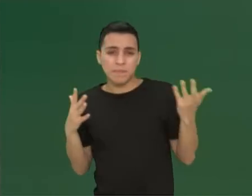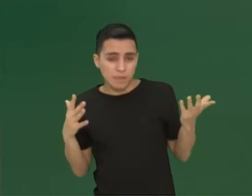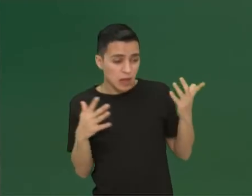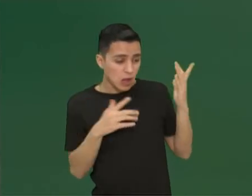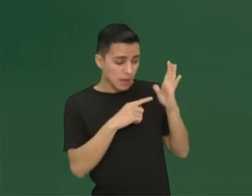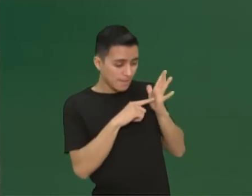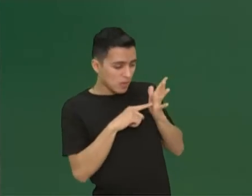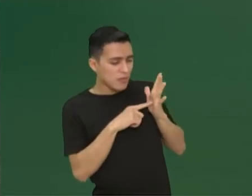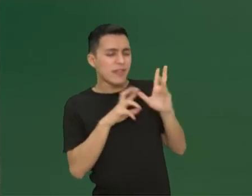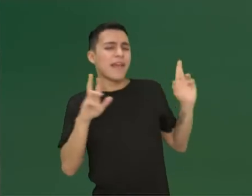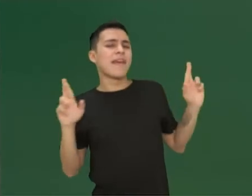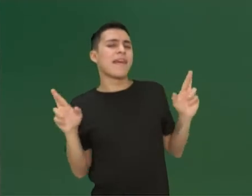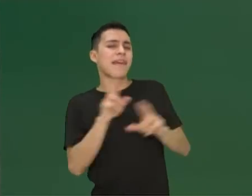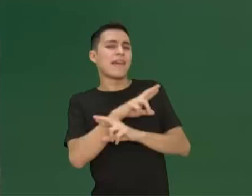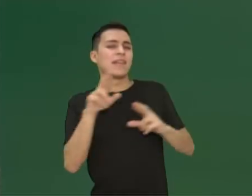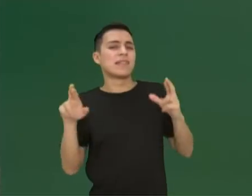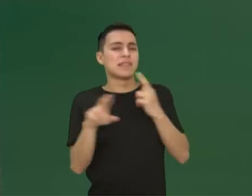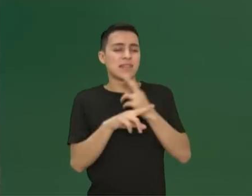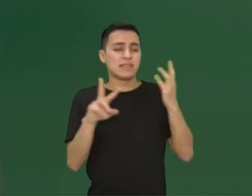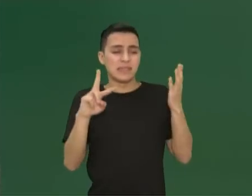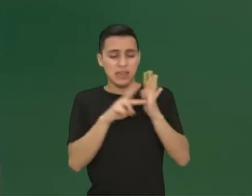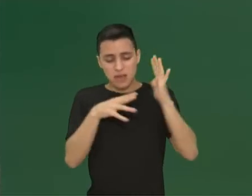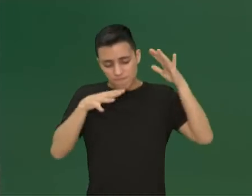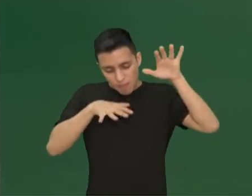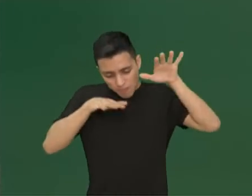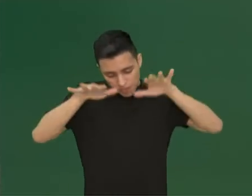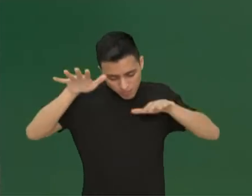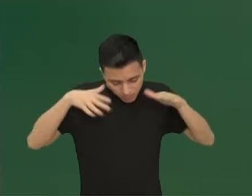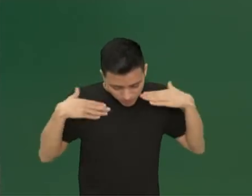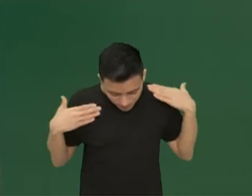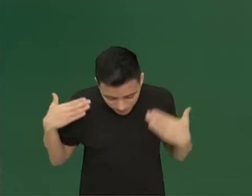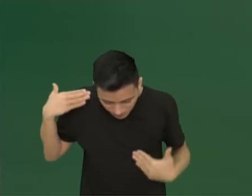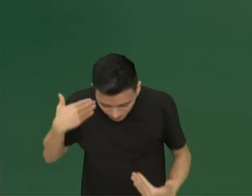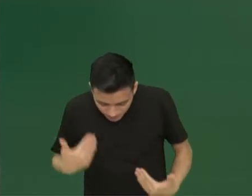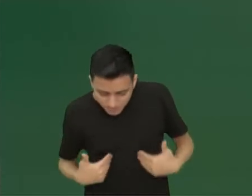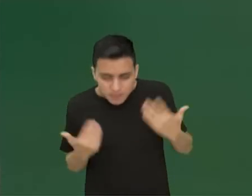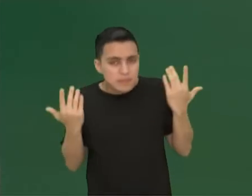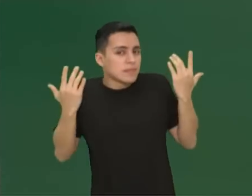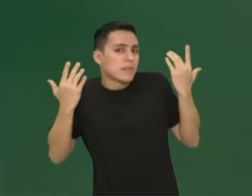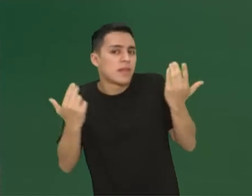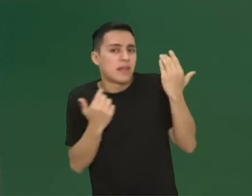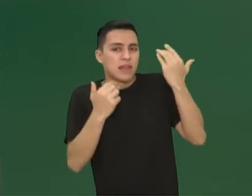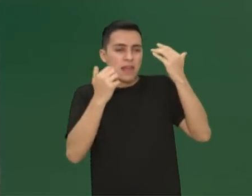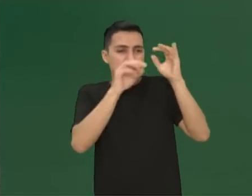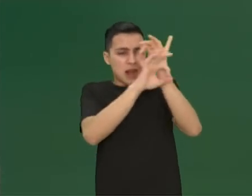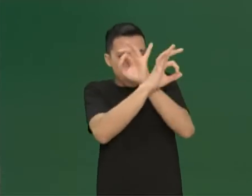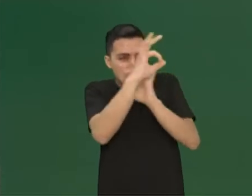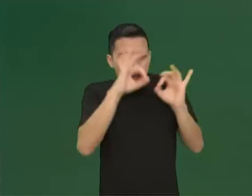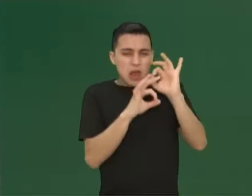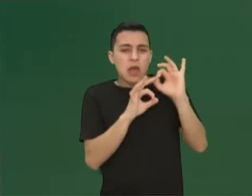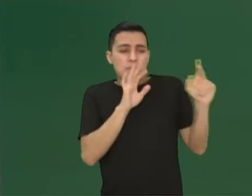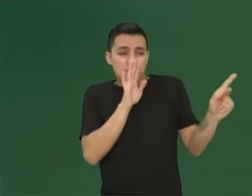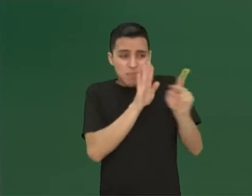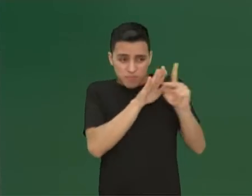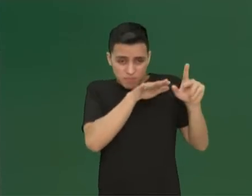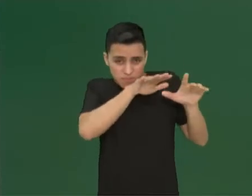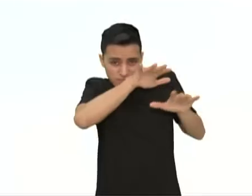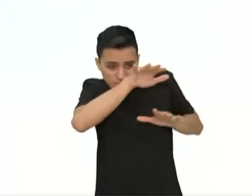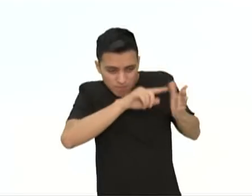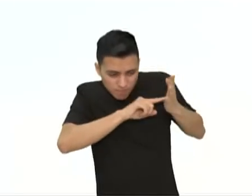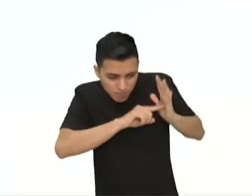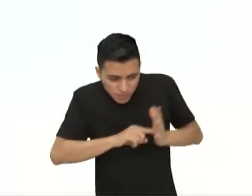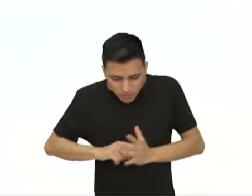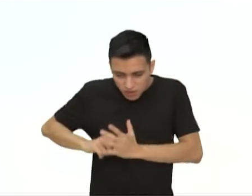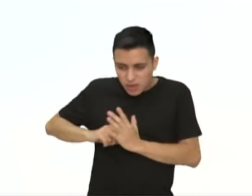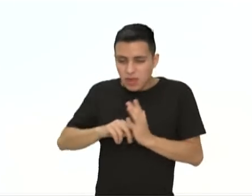motor está relacionado com a movimentação do nosso corpo. Então, os neurônios motores conduzem